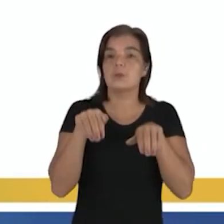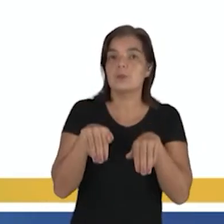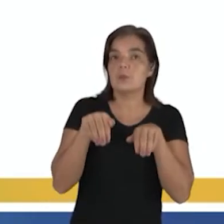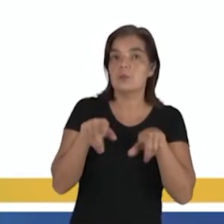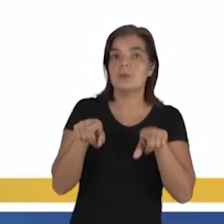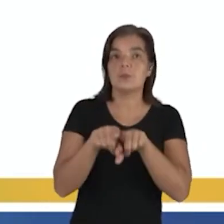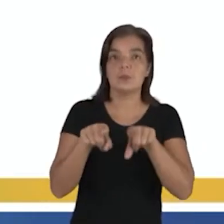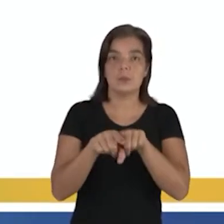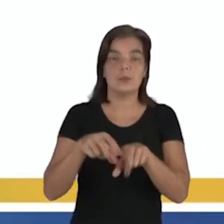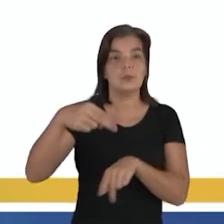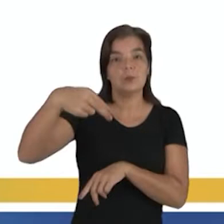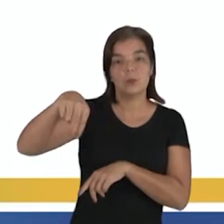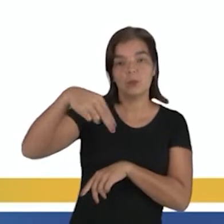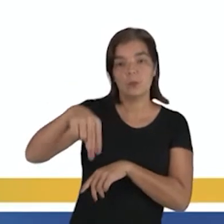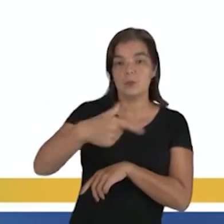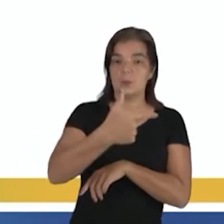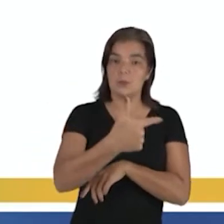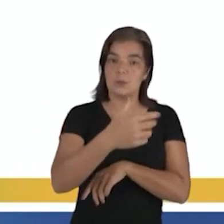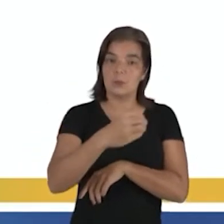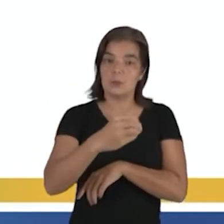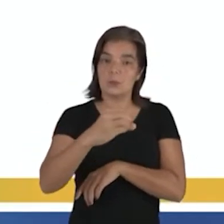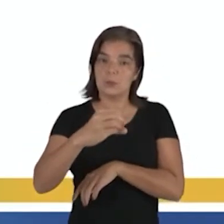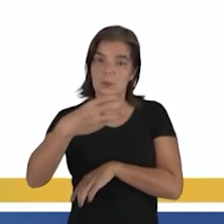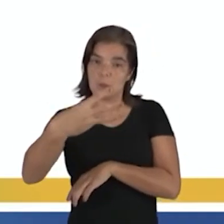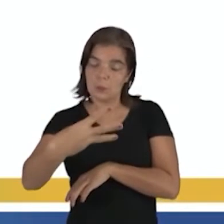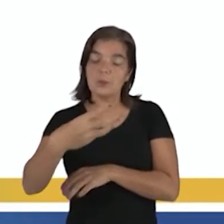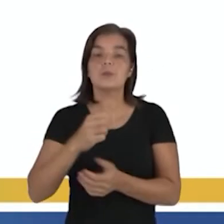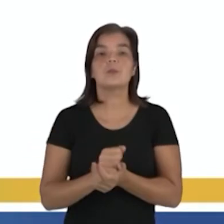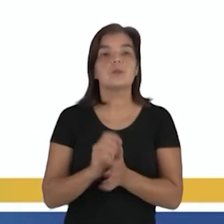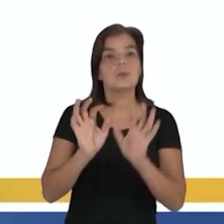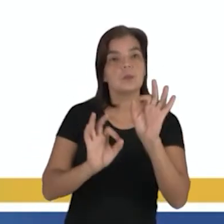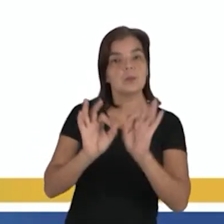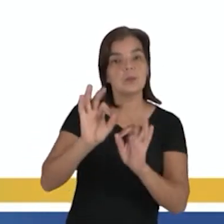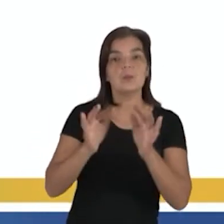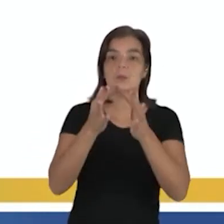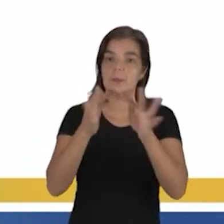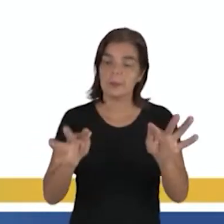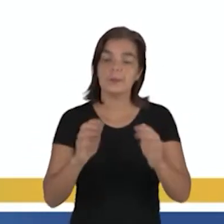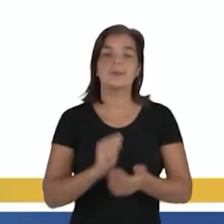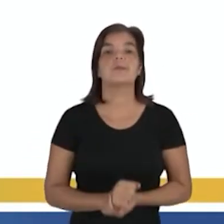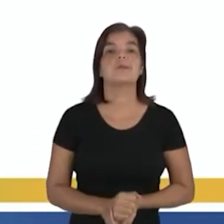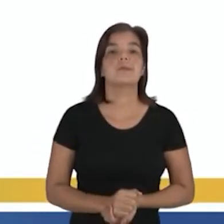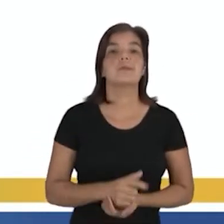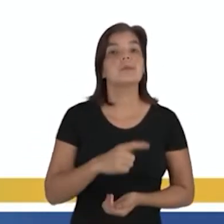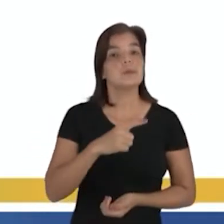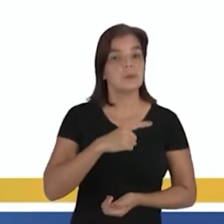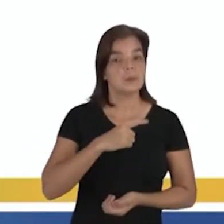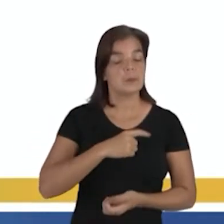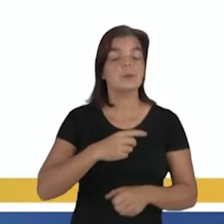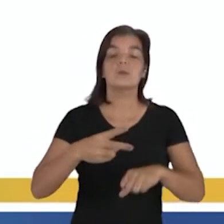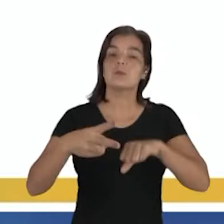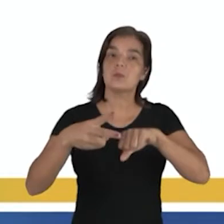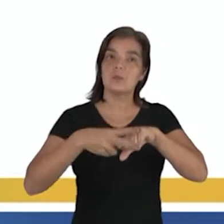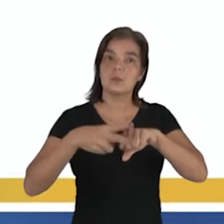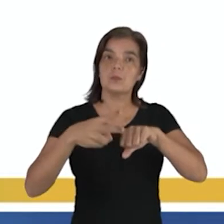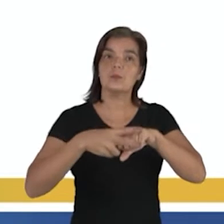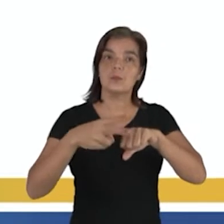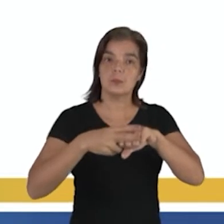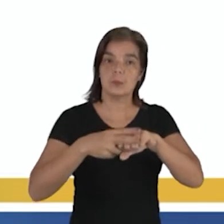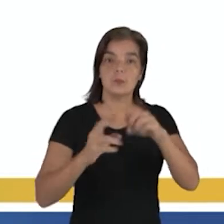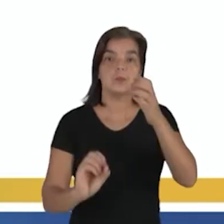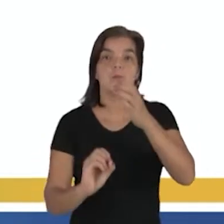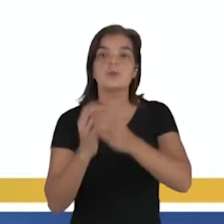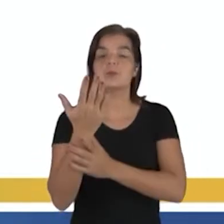Austrália em novembro de 2003, organizando a frase. Pessoal, nós temos nessa frase a